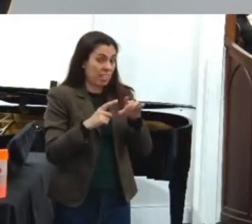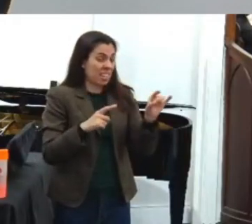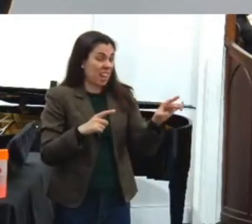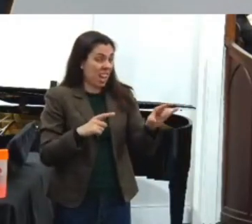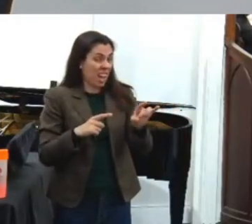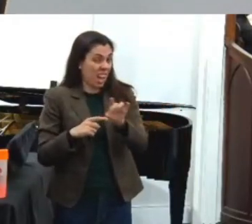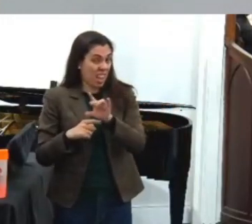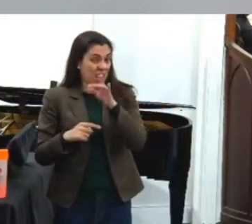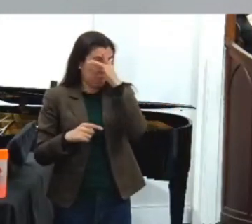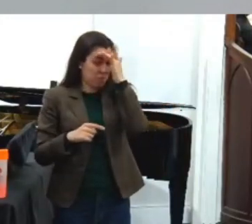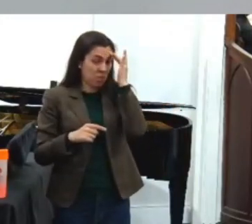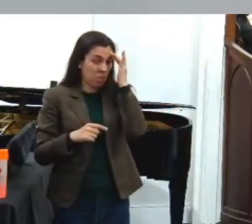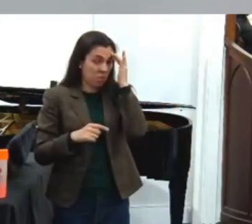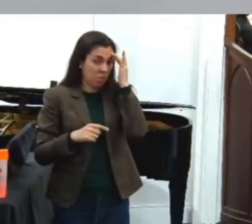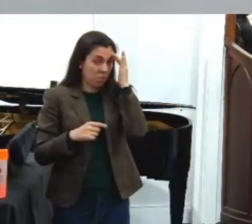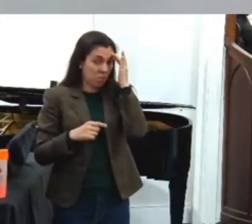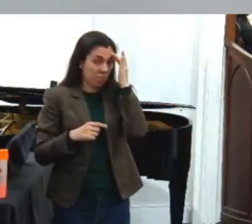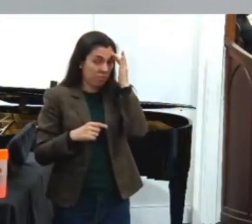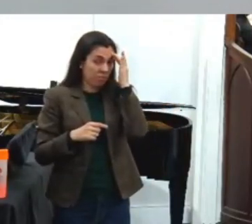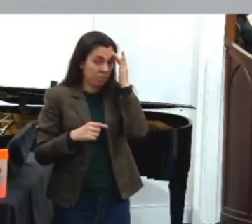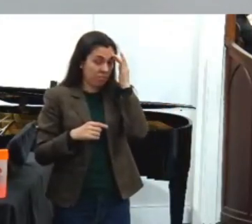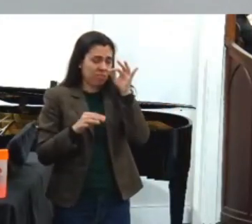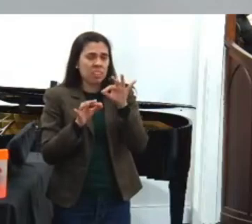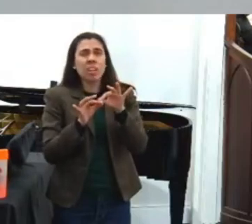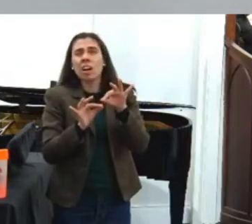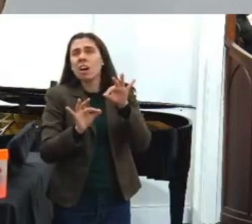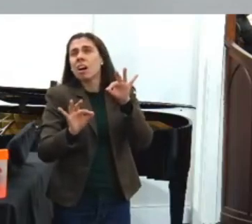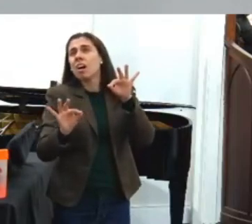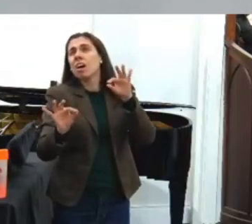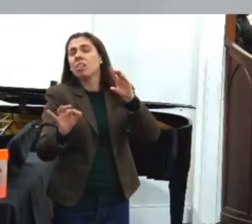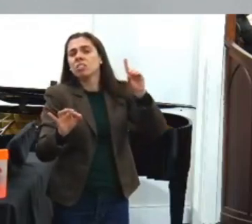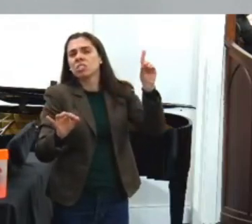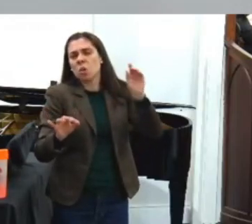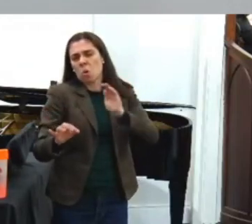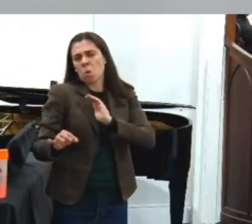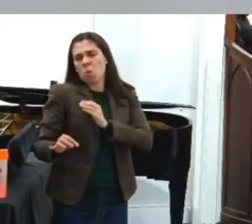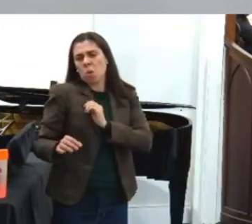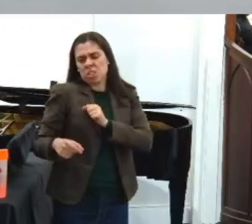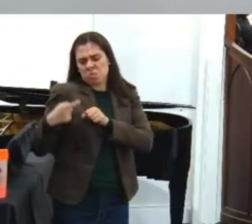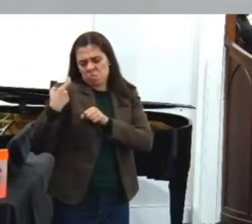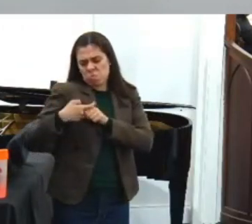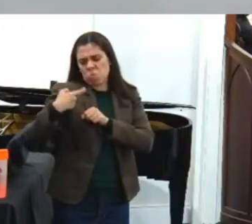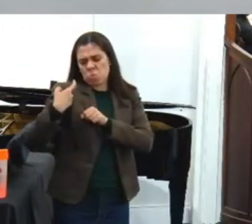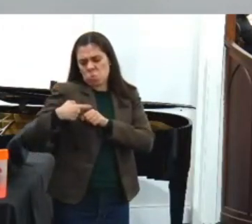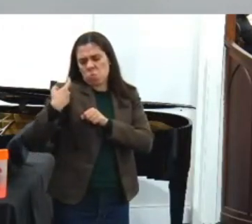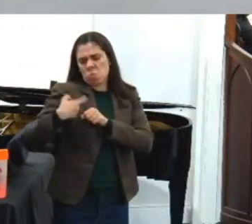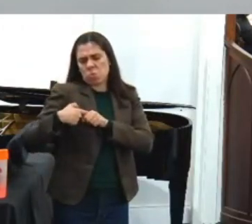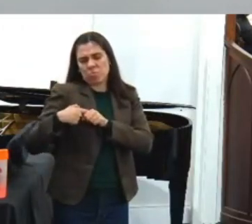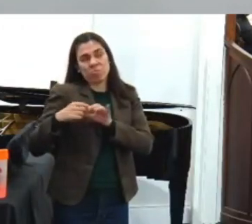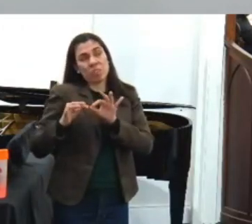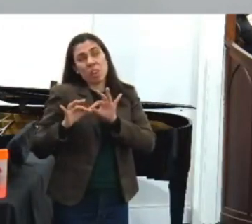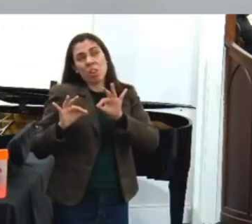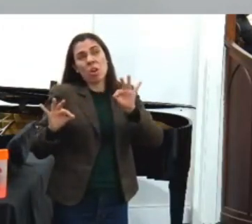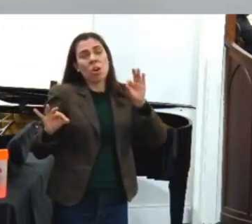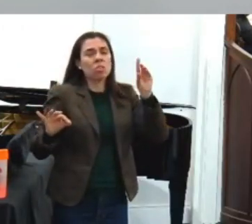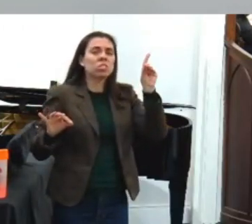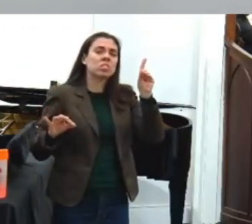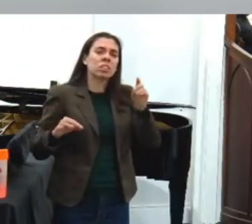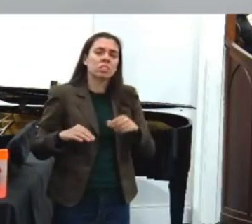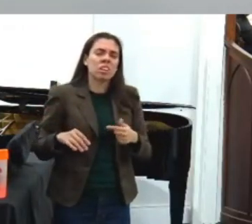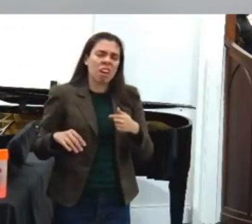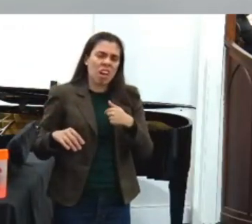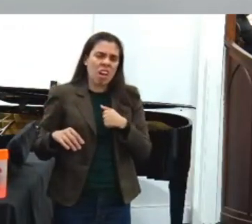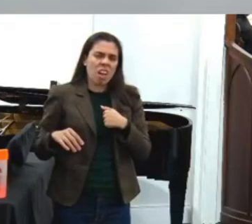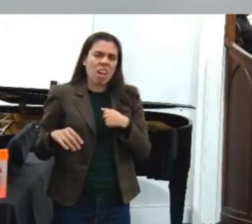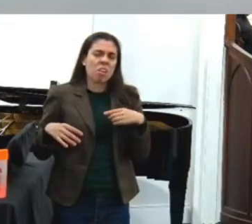a respeito de si mesma: eu sou rica, eu sou autossuficiente, eu não preciso